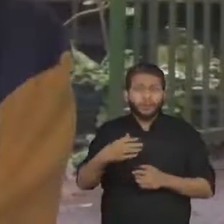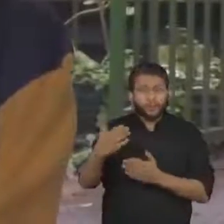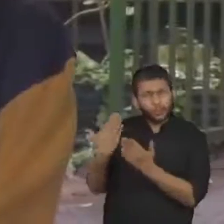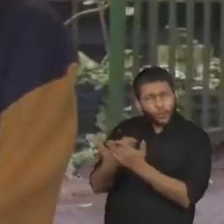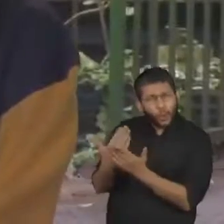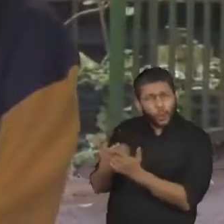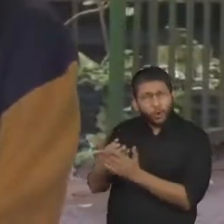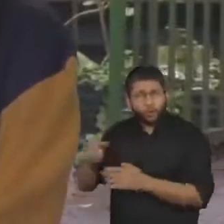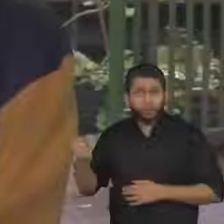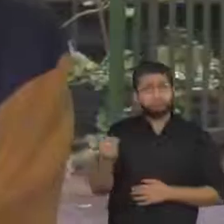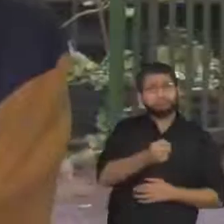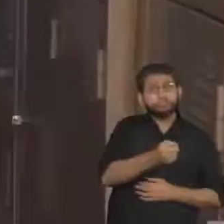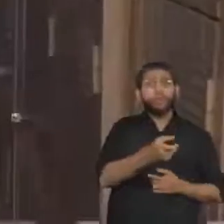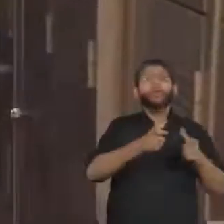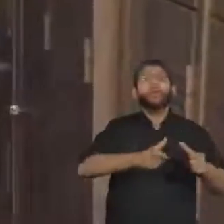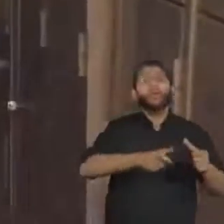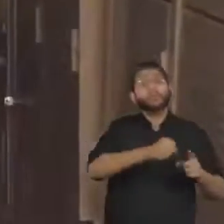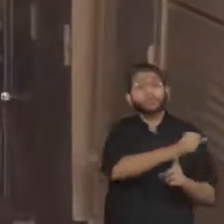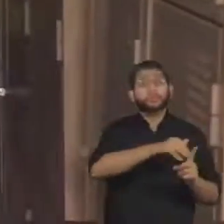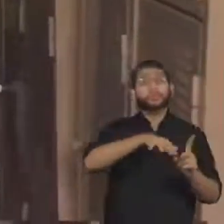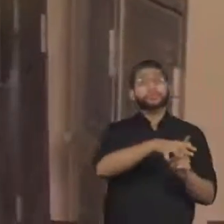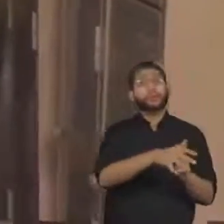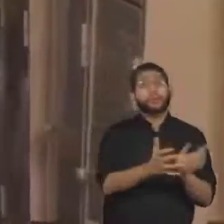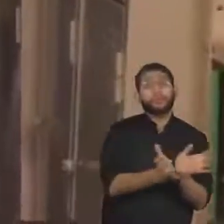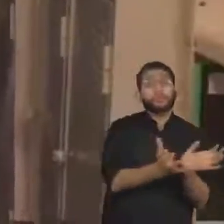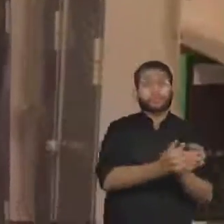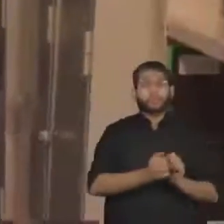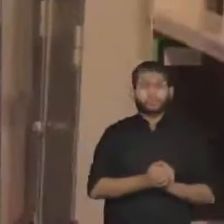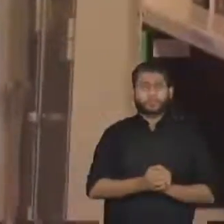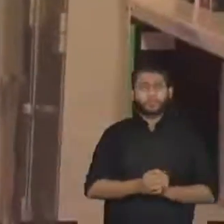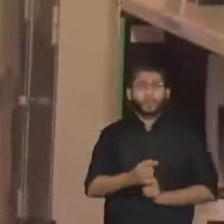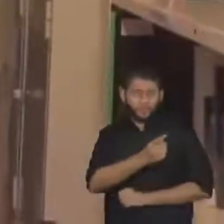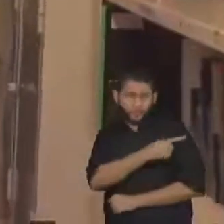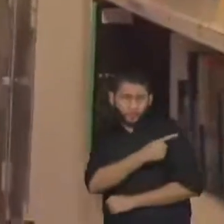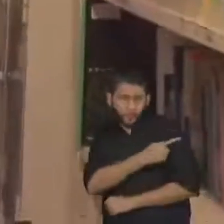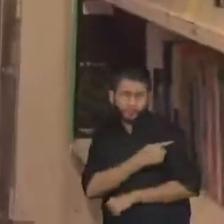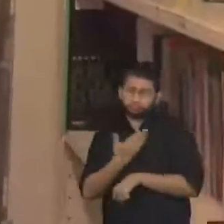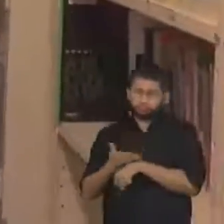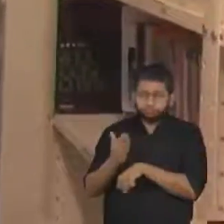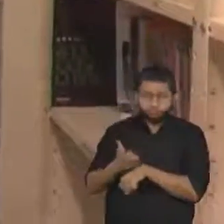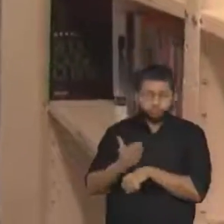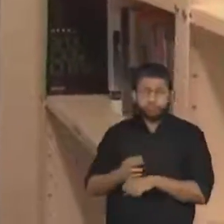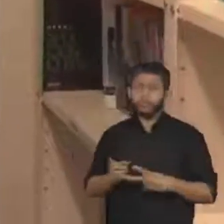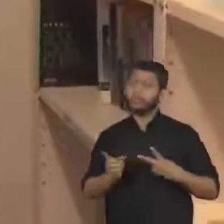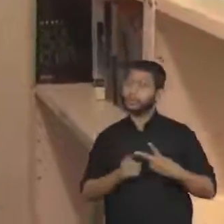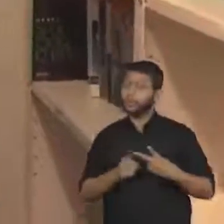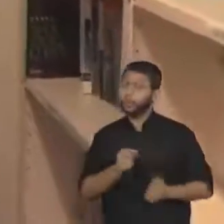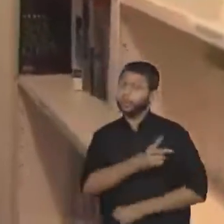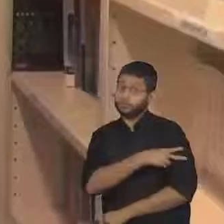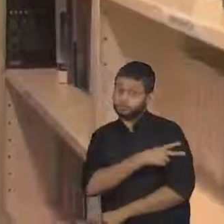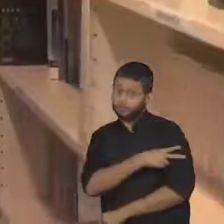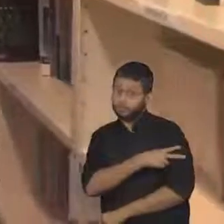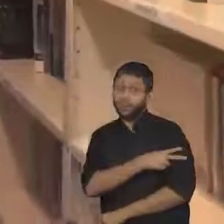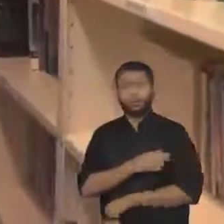numa comunidade. No segundo ano, a gente começa a colocá-lo em situações profissionais.